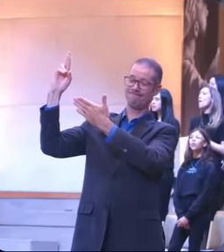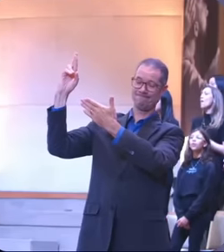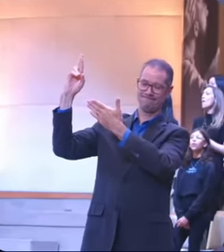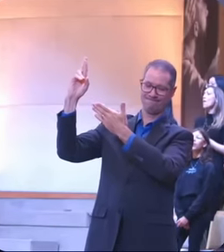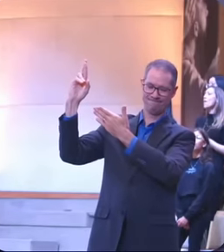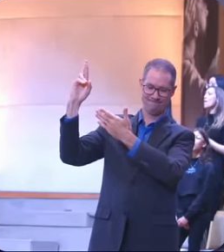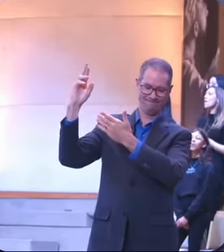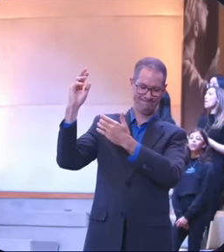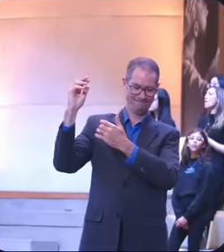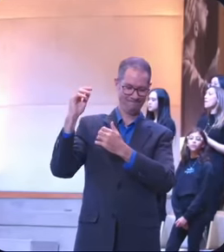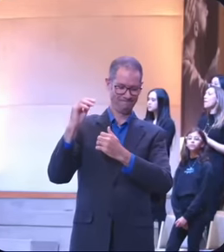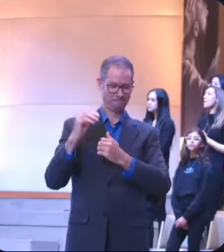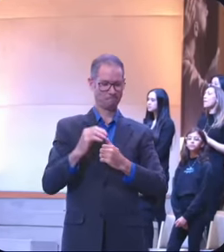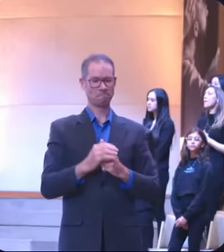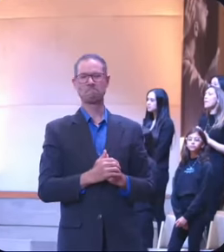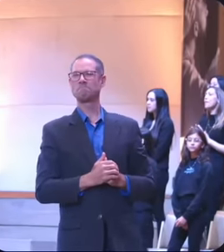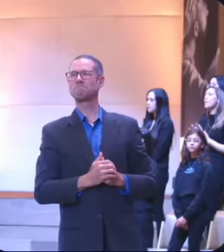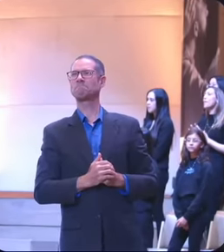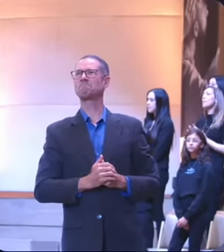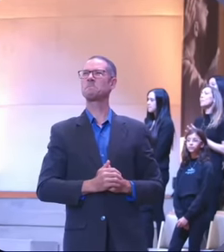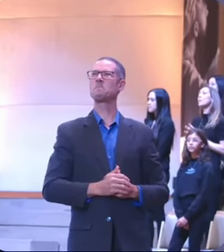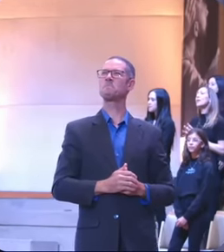Senhor. És fiel, Senhor.